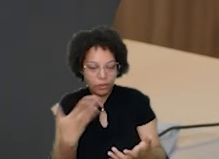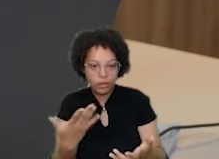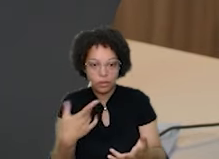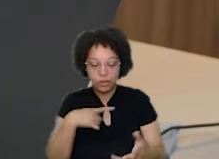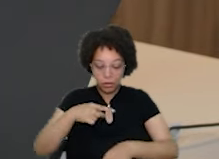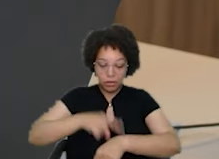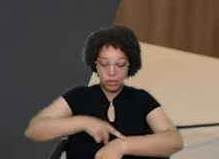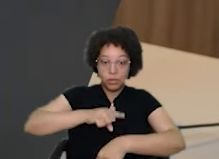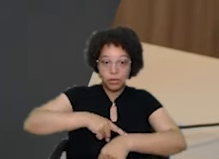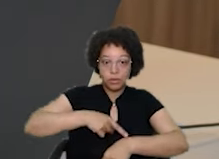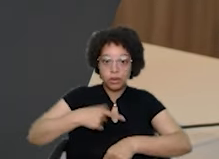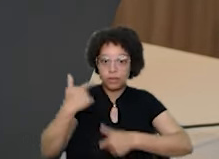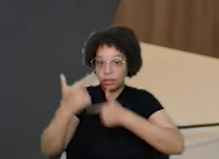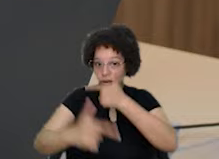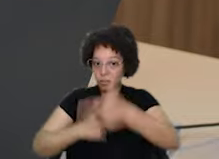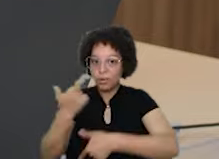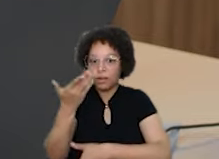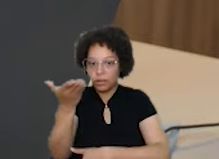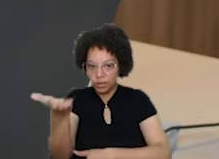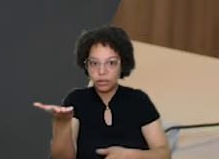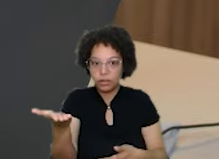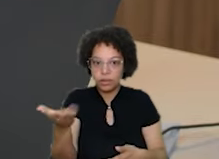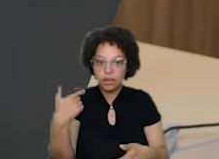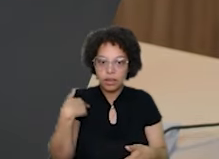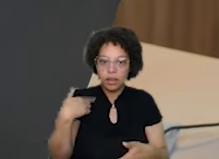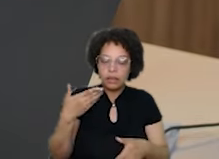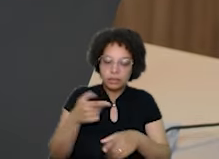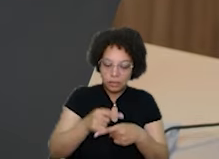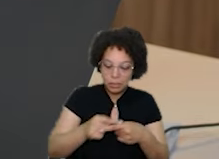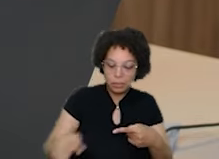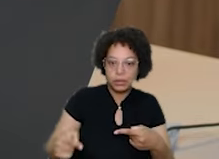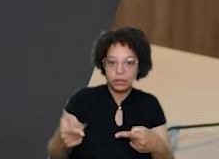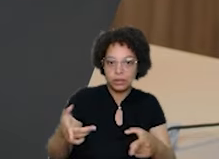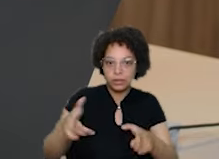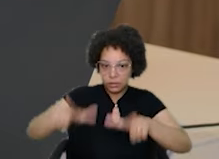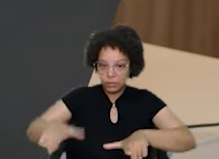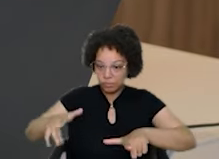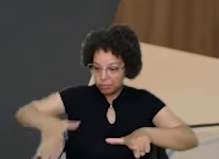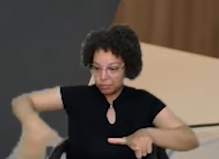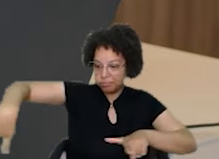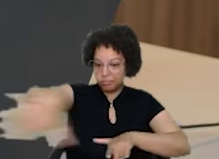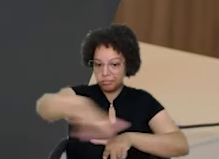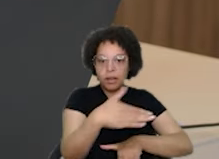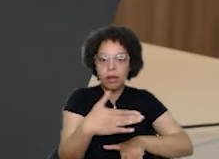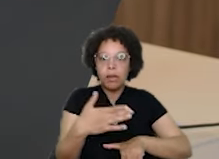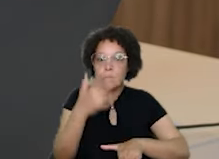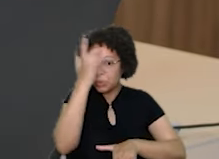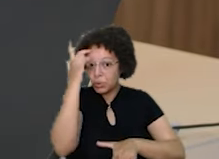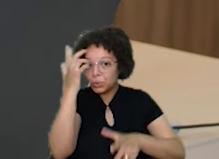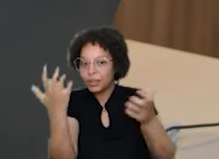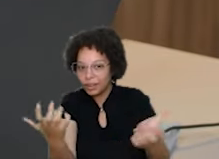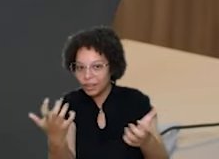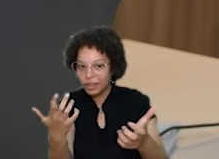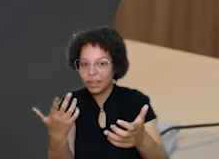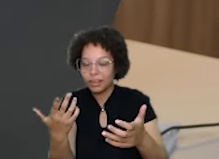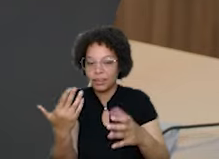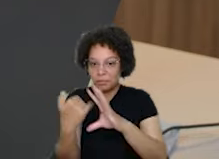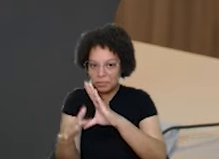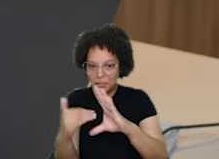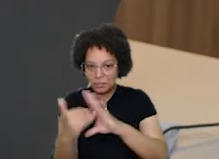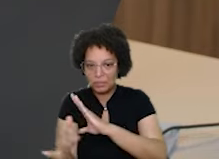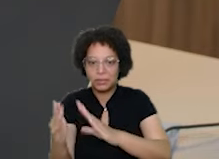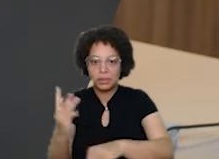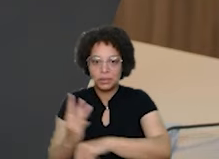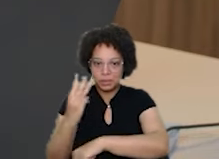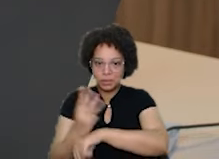o trabalho aí ou essa semana eu vou ficar aí na sua região no seu condomínio quem quiser aí você direciona de repente pro WhatsApp